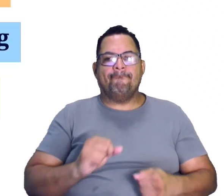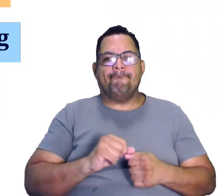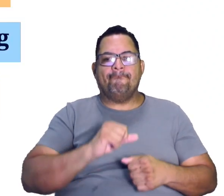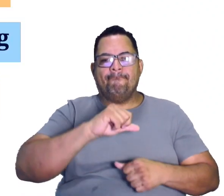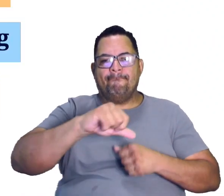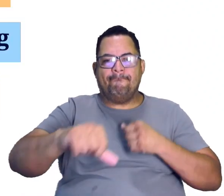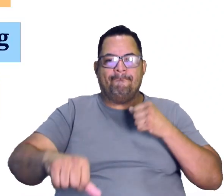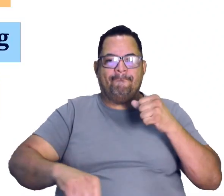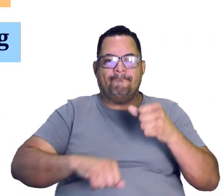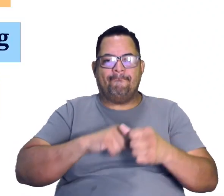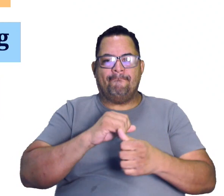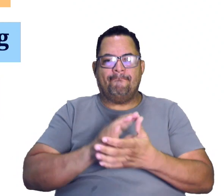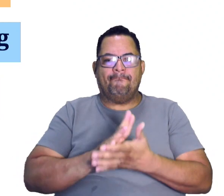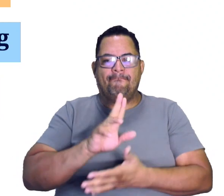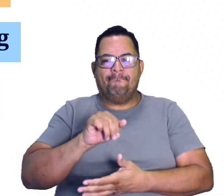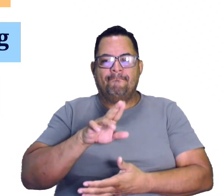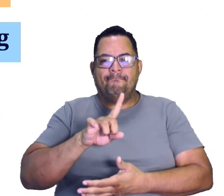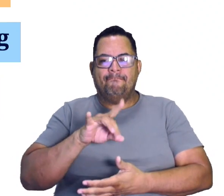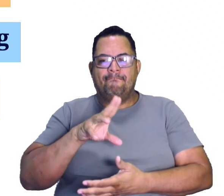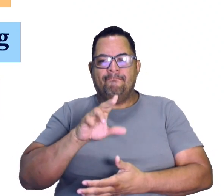de unidades,